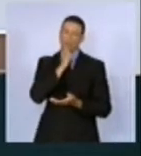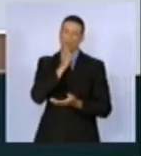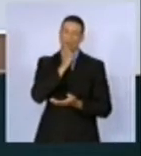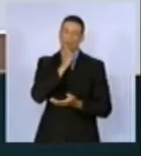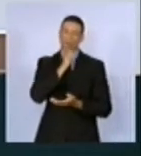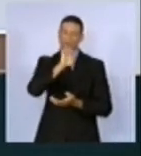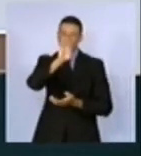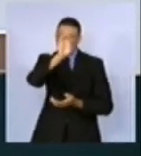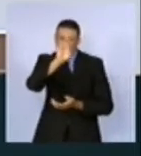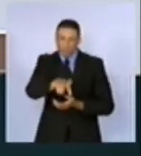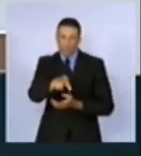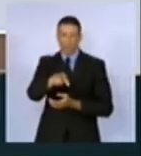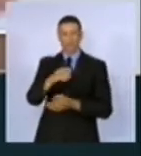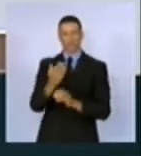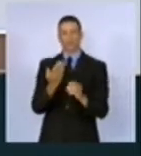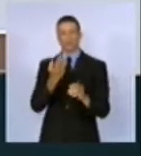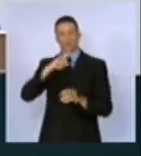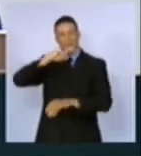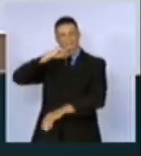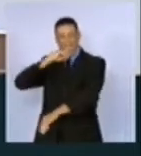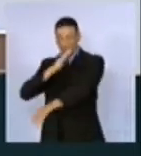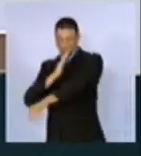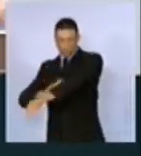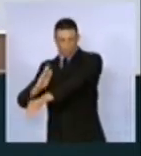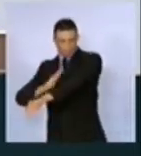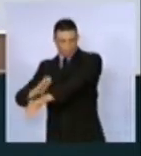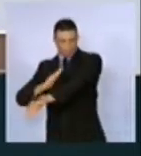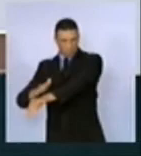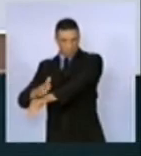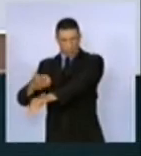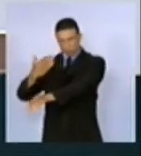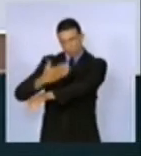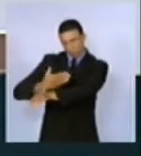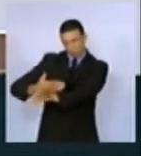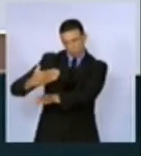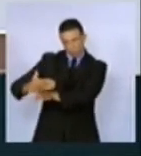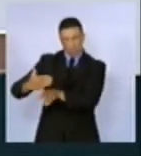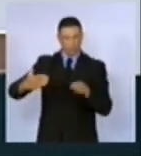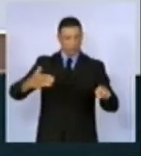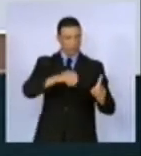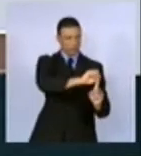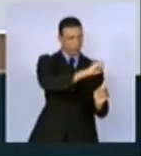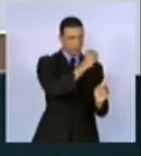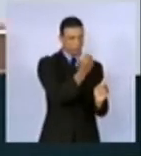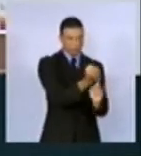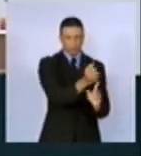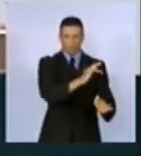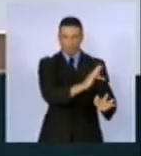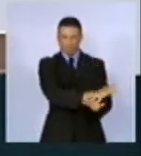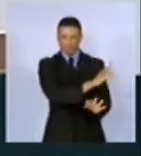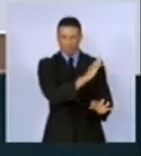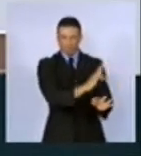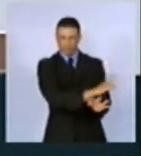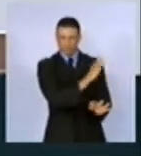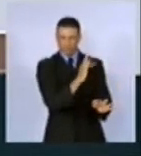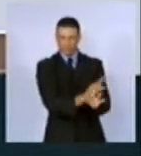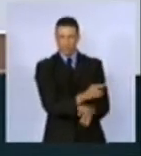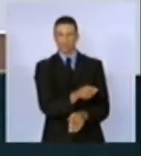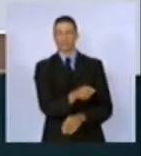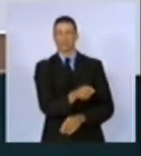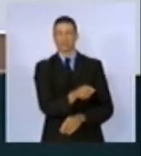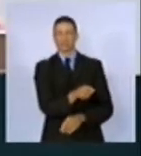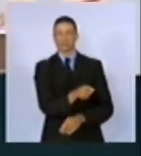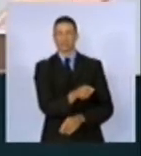da cana estão sendo suportadas pela sociedade e